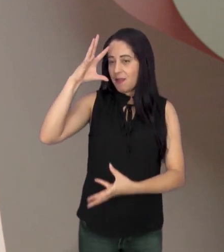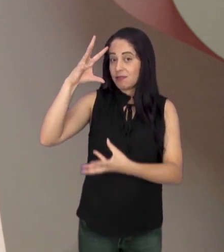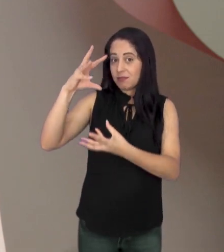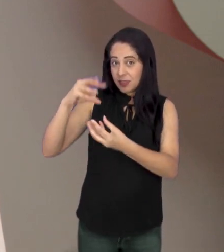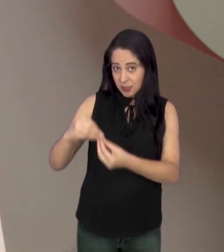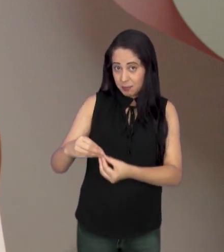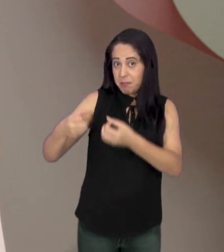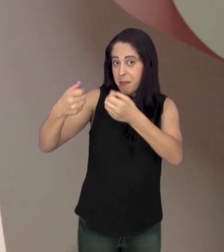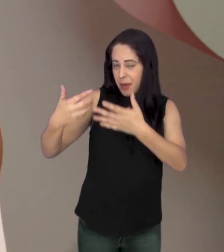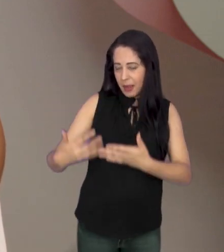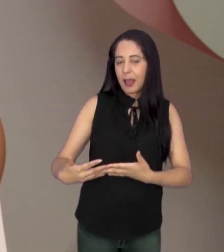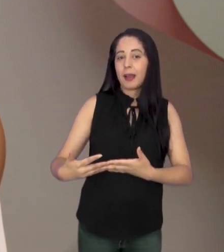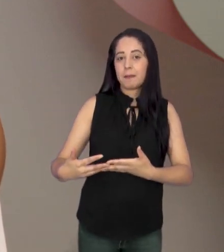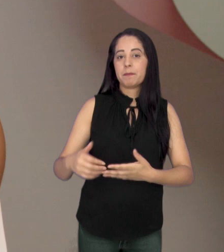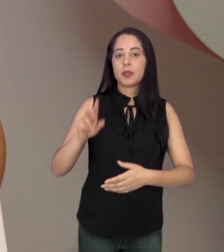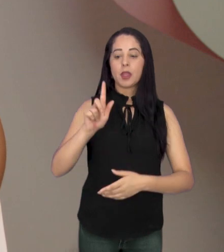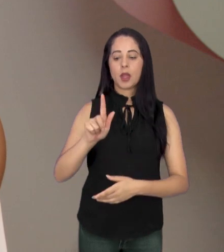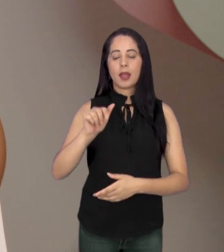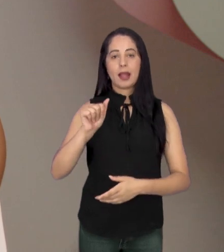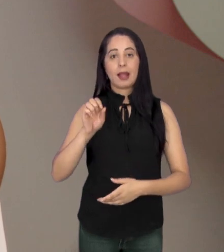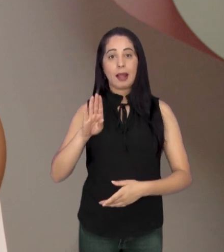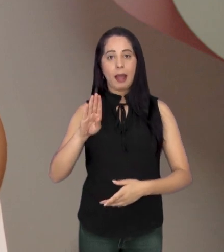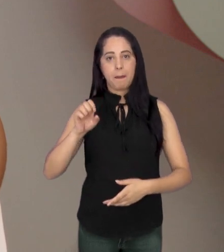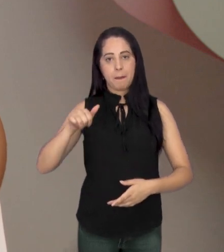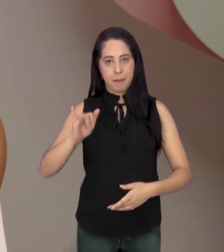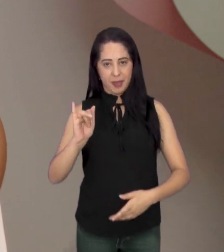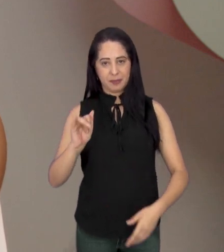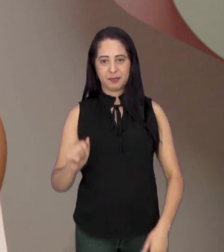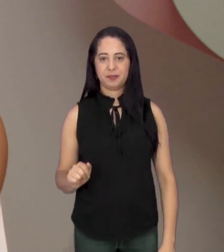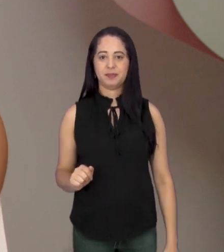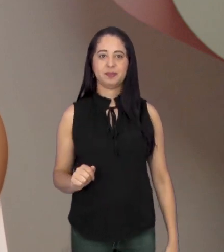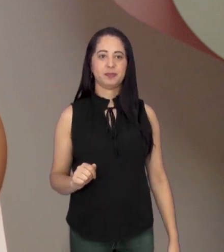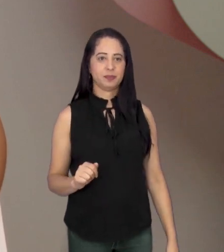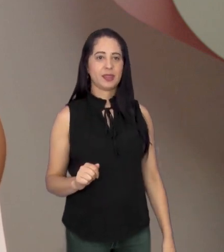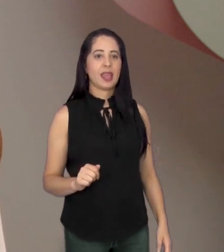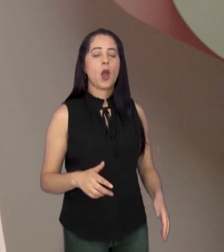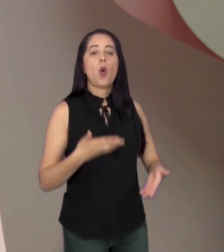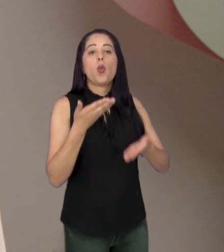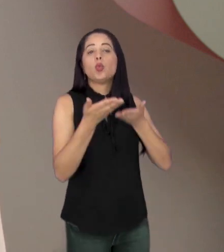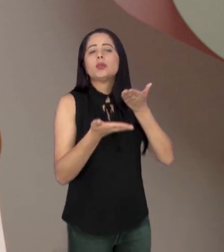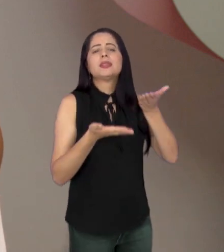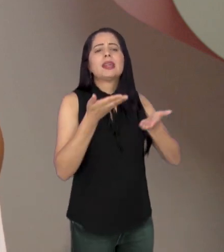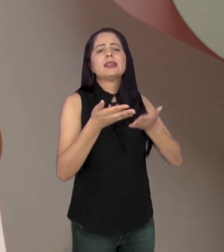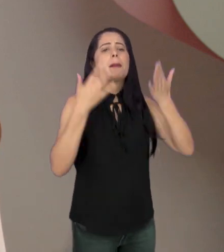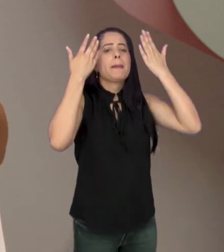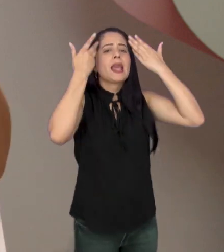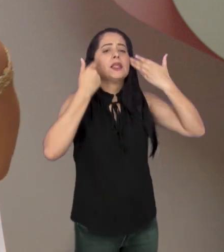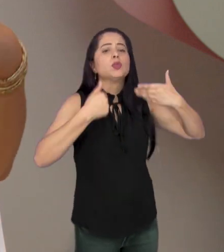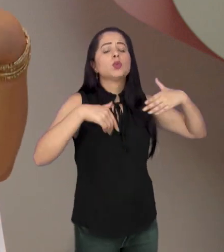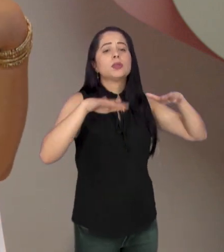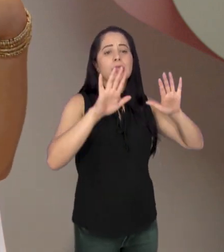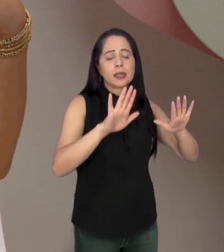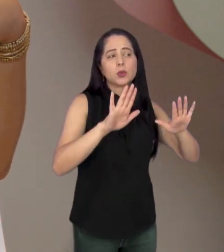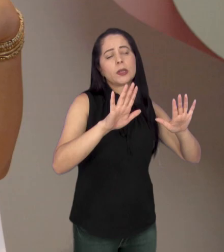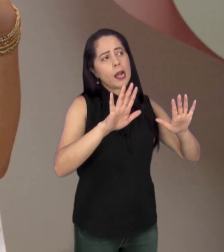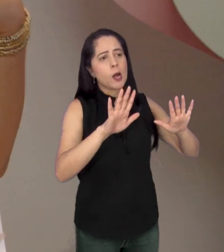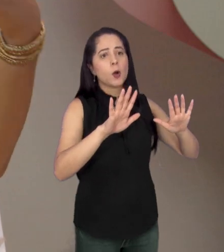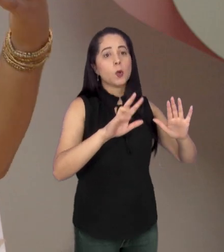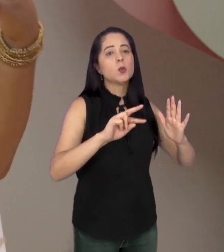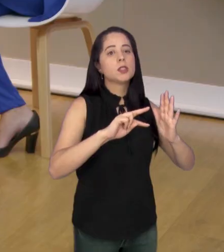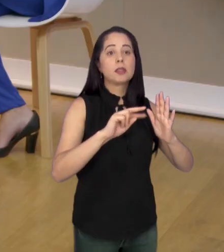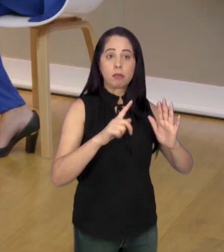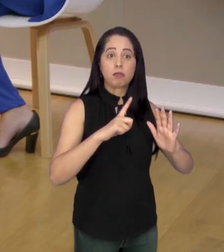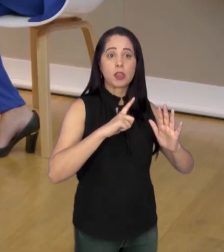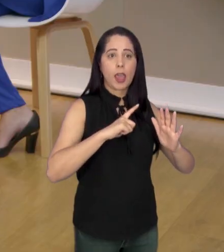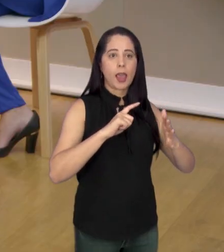dúvidas, recebemos a naturopata Gabi Bueno. Gabi, a naturopatia está aliada ao uso de